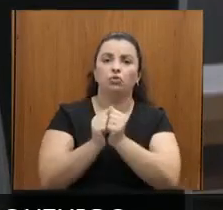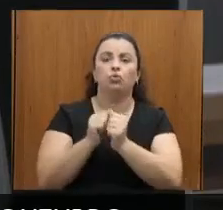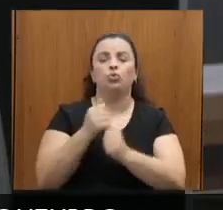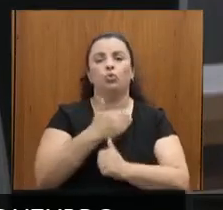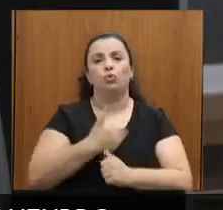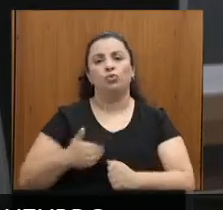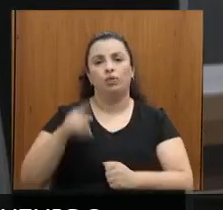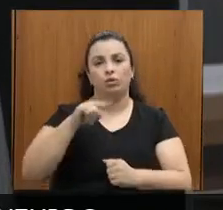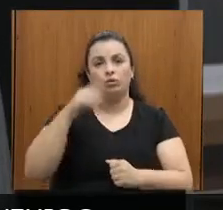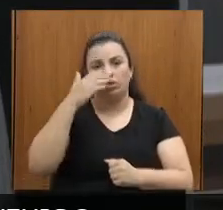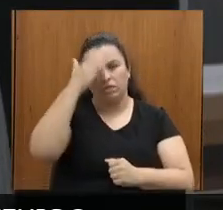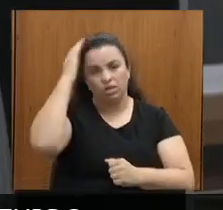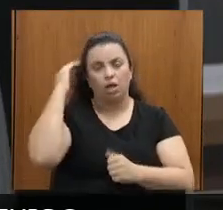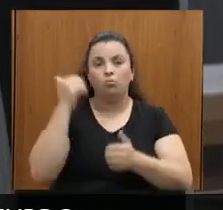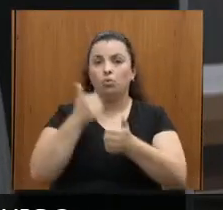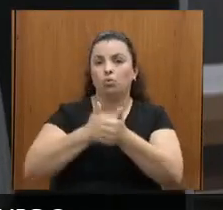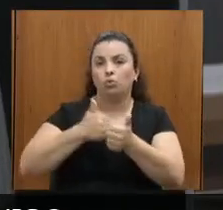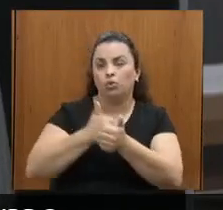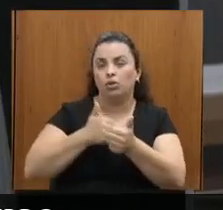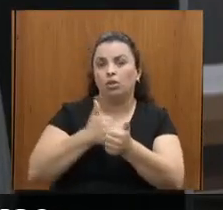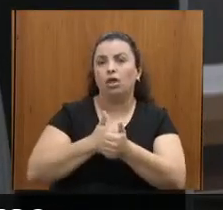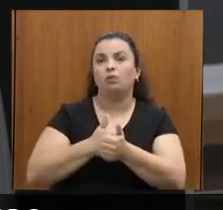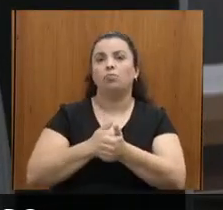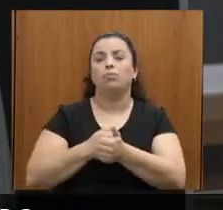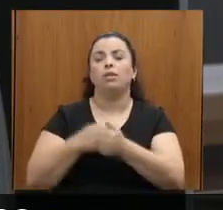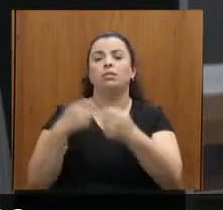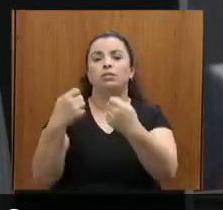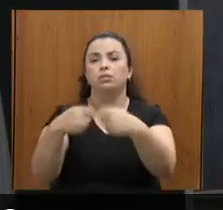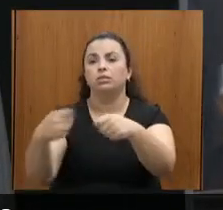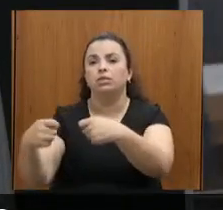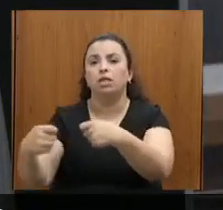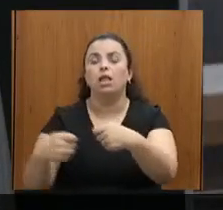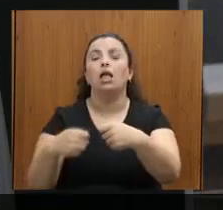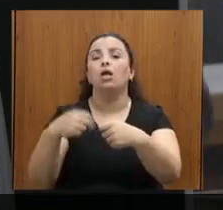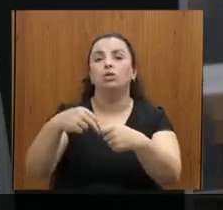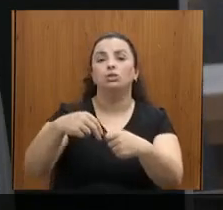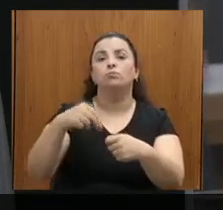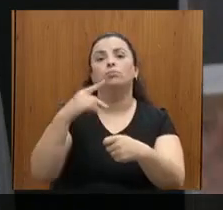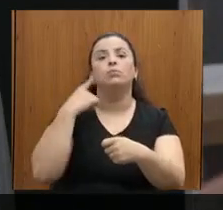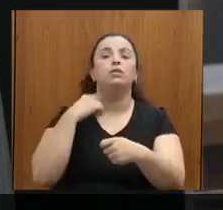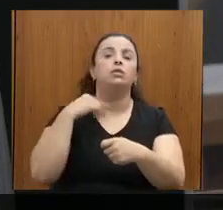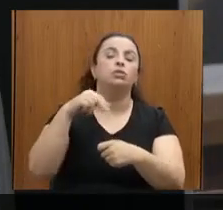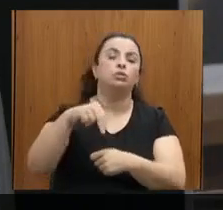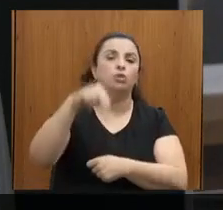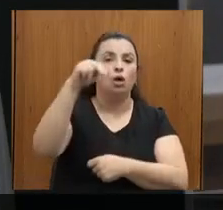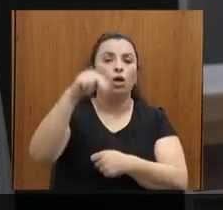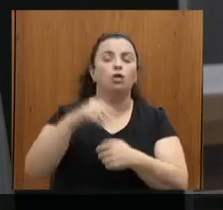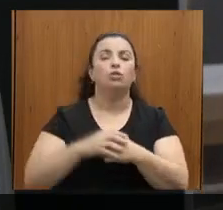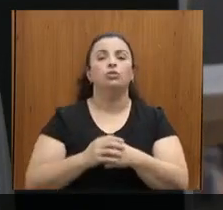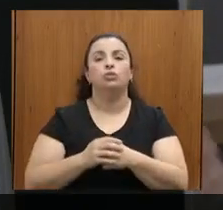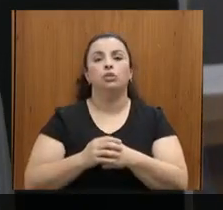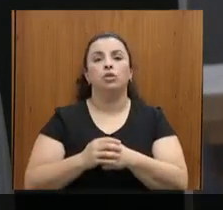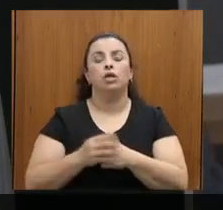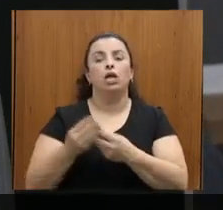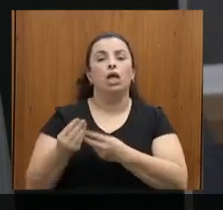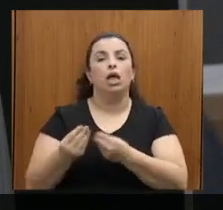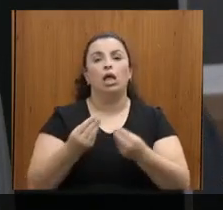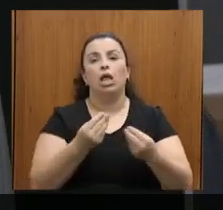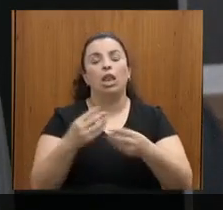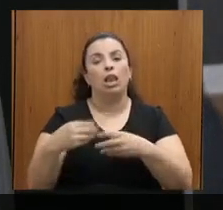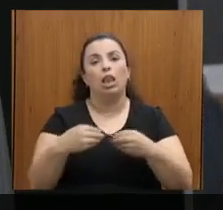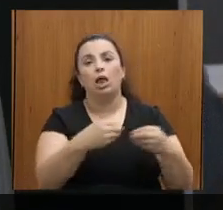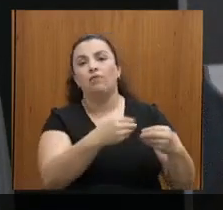sempre lutando pelas demandas do norte de Minas Gerais, levando ao nosso governo a busca por